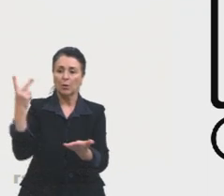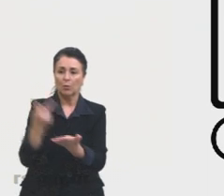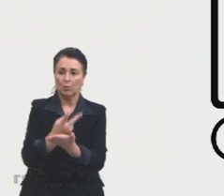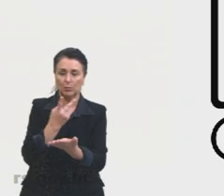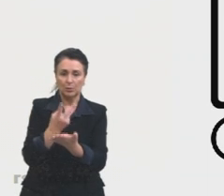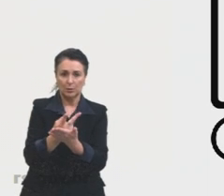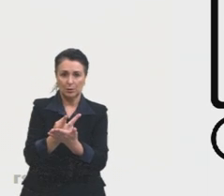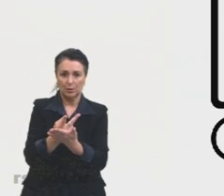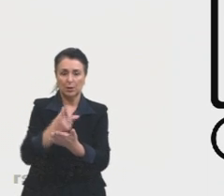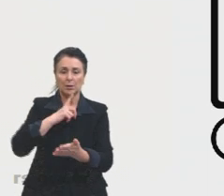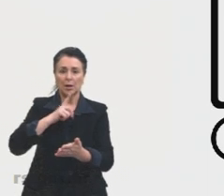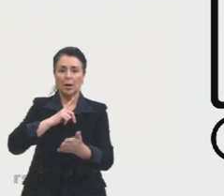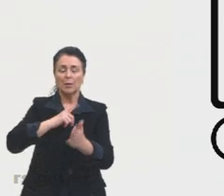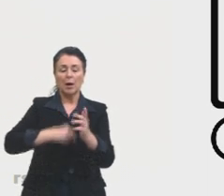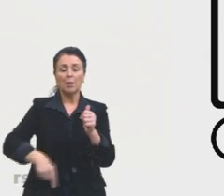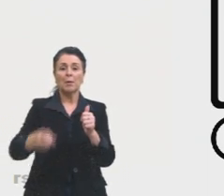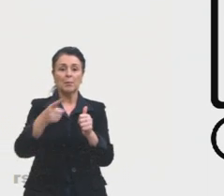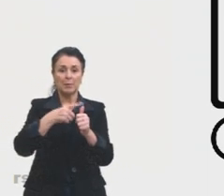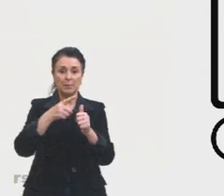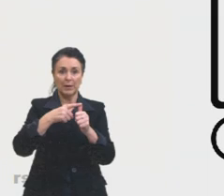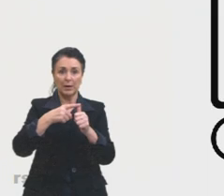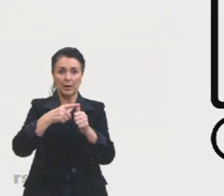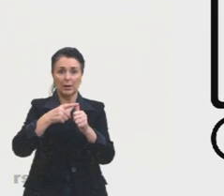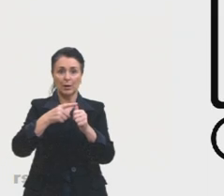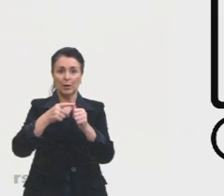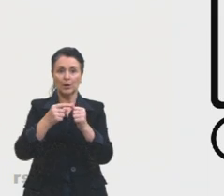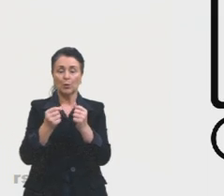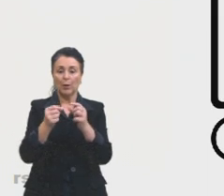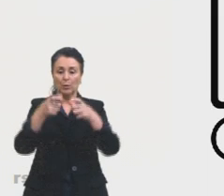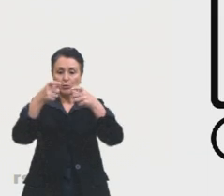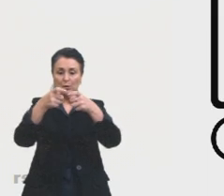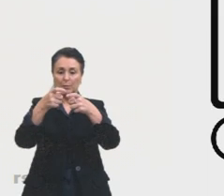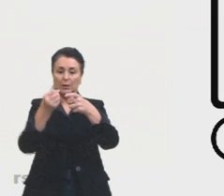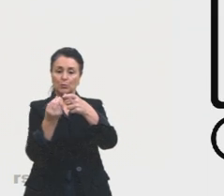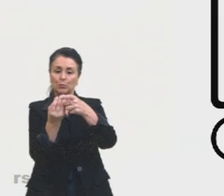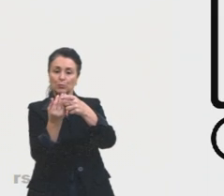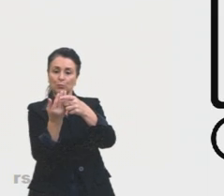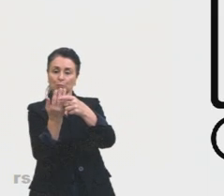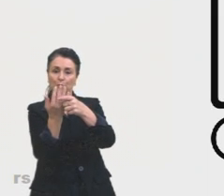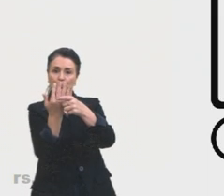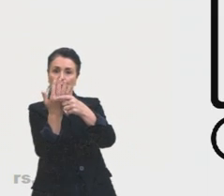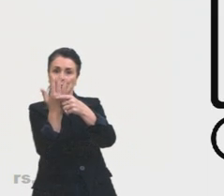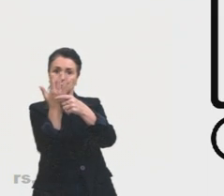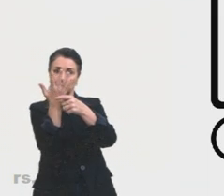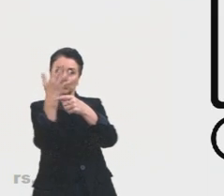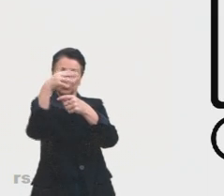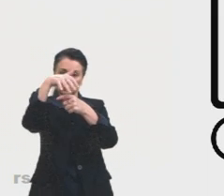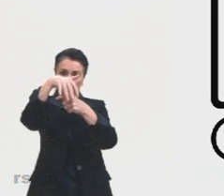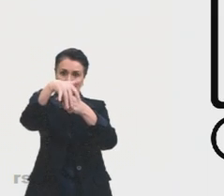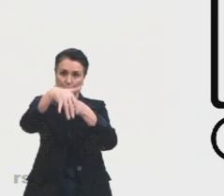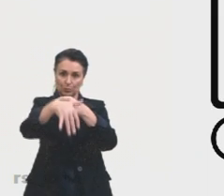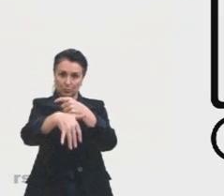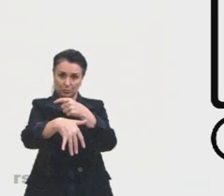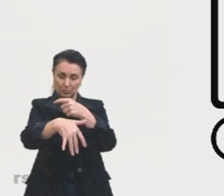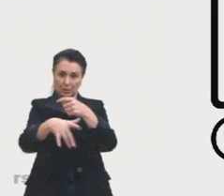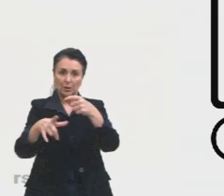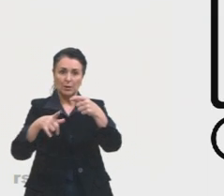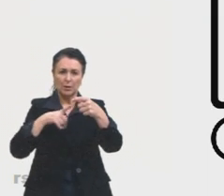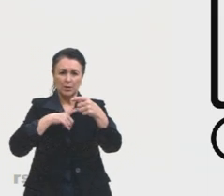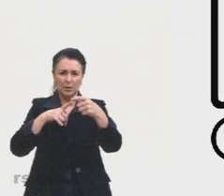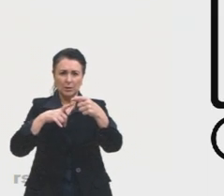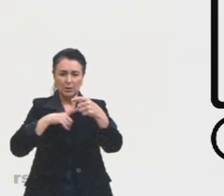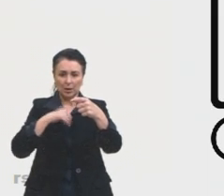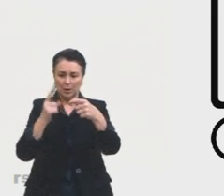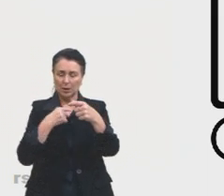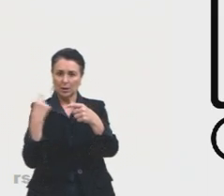vulcão ele tem algumas fases primeiro A chaminé chaminé como se fosse um cano Obrigado diretamente entre a superfície esse manta